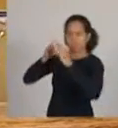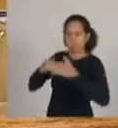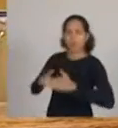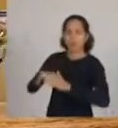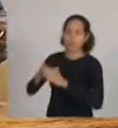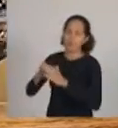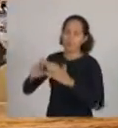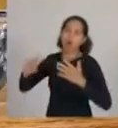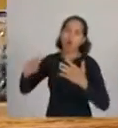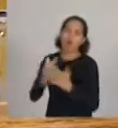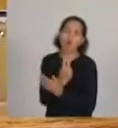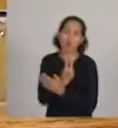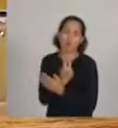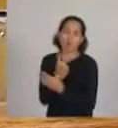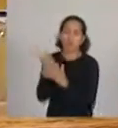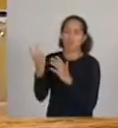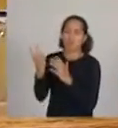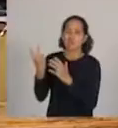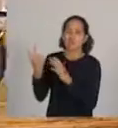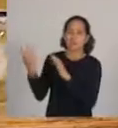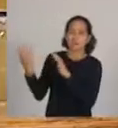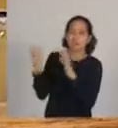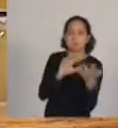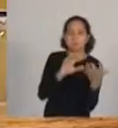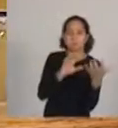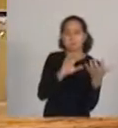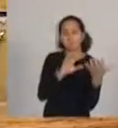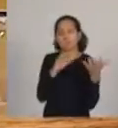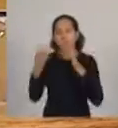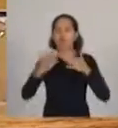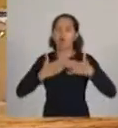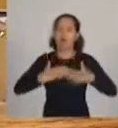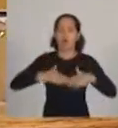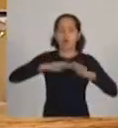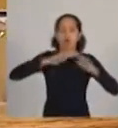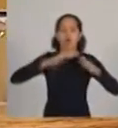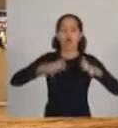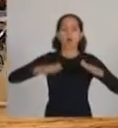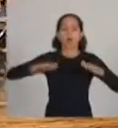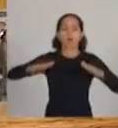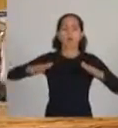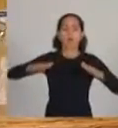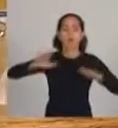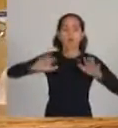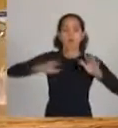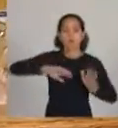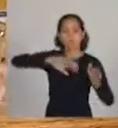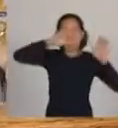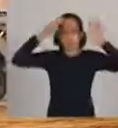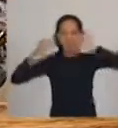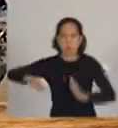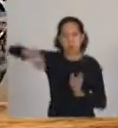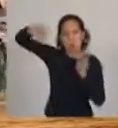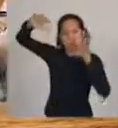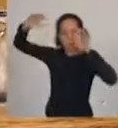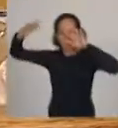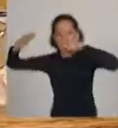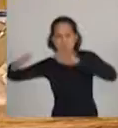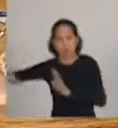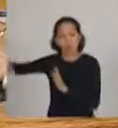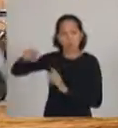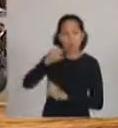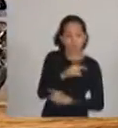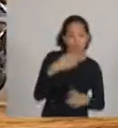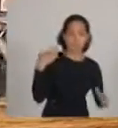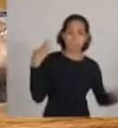das circunstâncias do mar, de sua rebeldia, de seu comportamento. E vocês estão lá, como